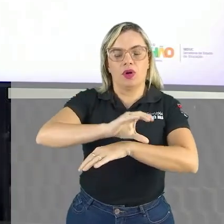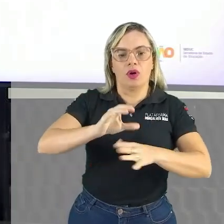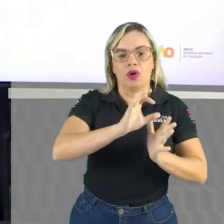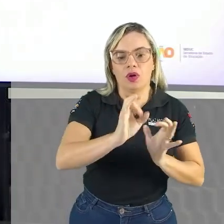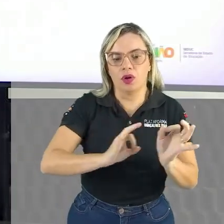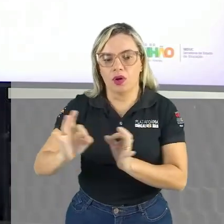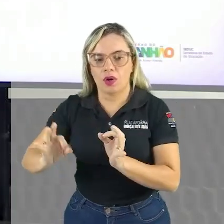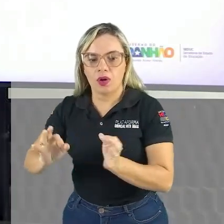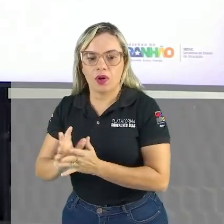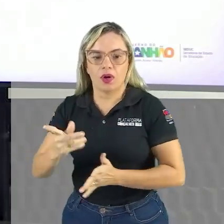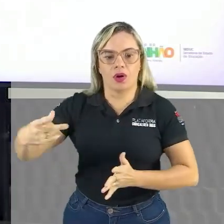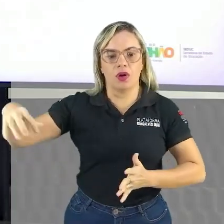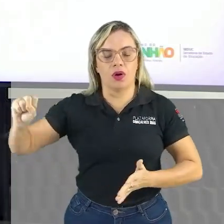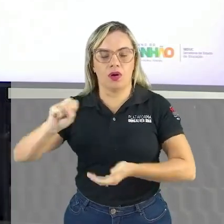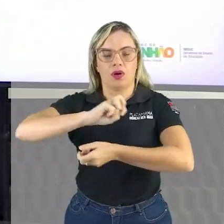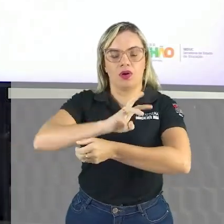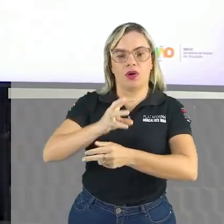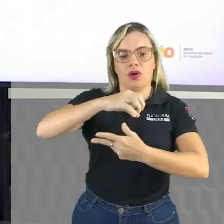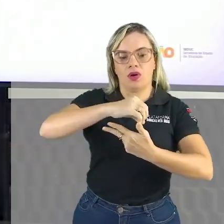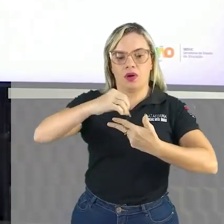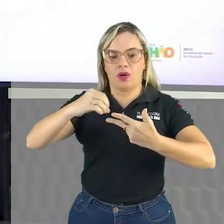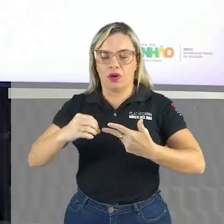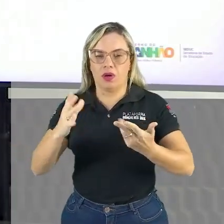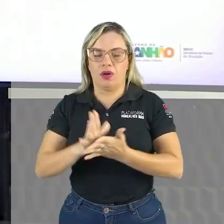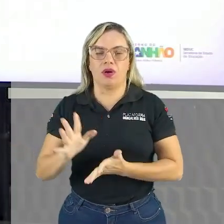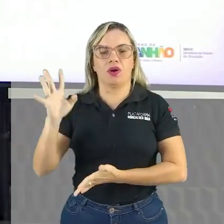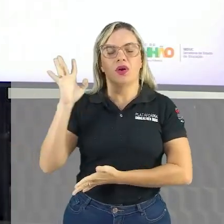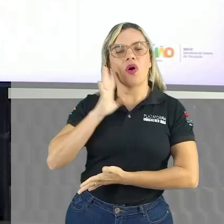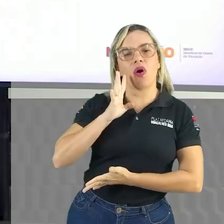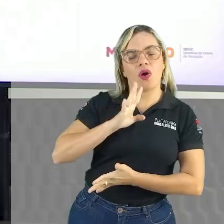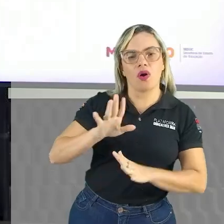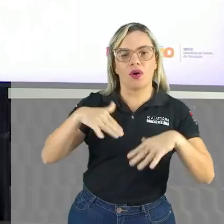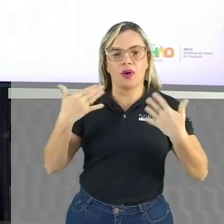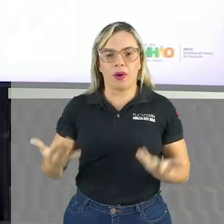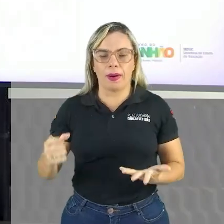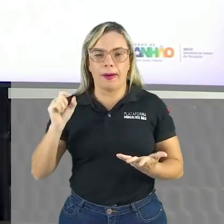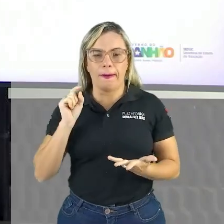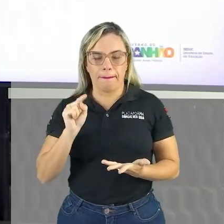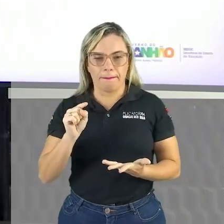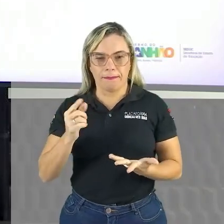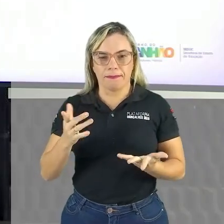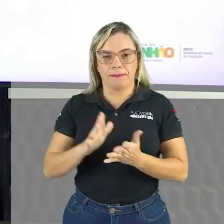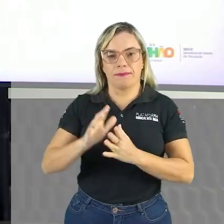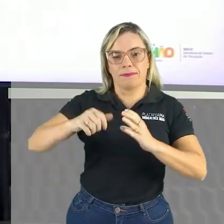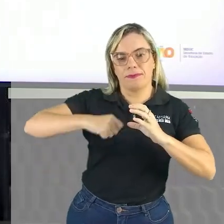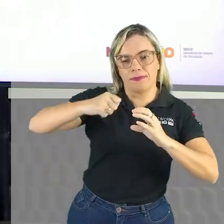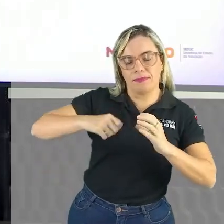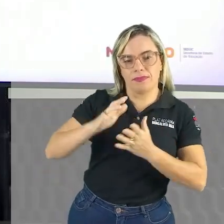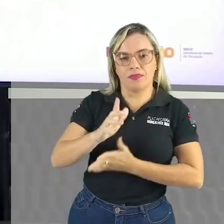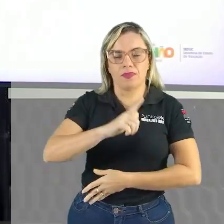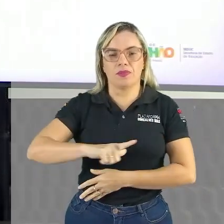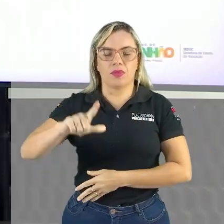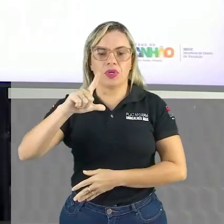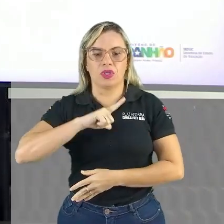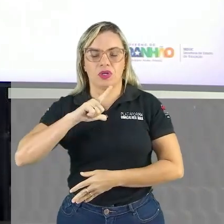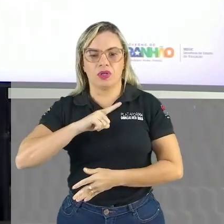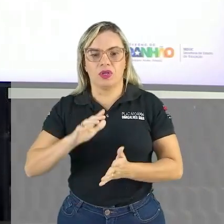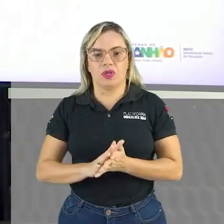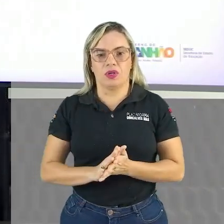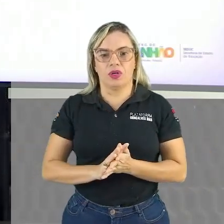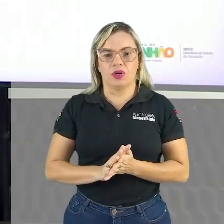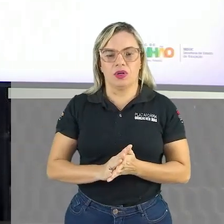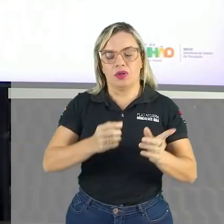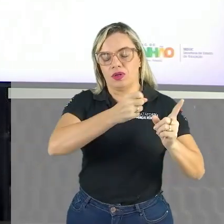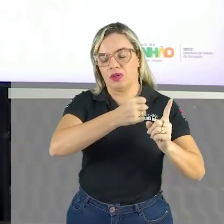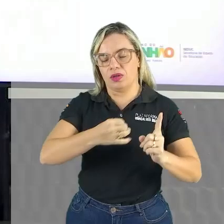para o PAS, Enem e UEMA. Uma coisa bacana para ti, ó. Nesse vídeo, tu vai ter lá na descrição do